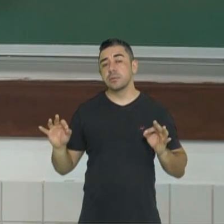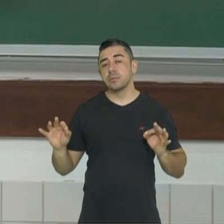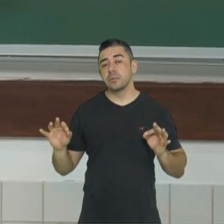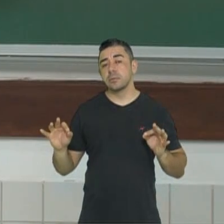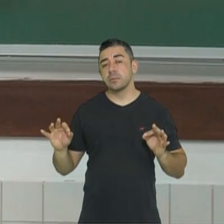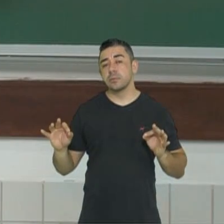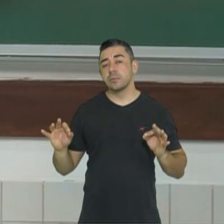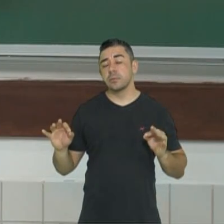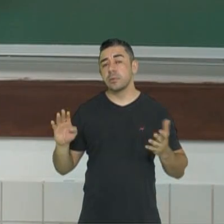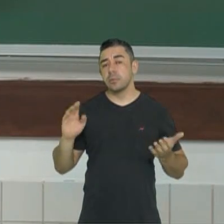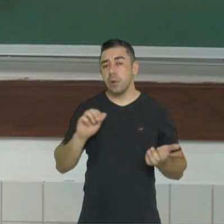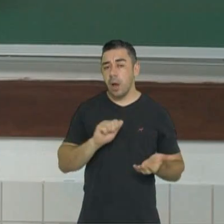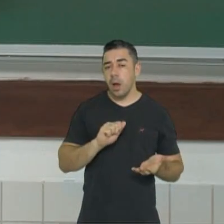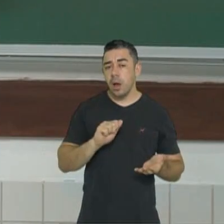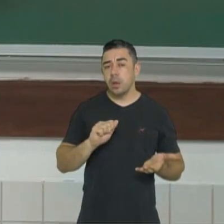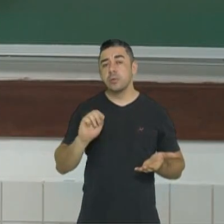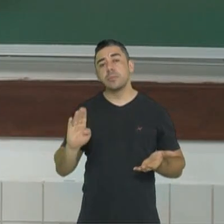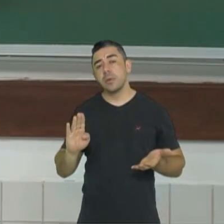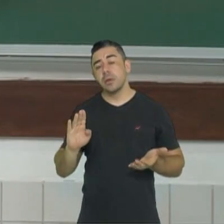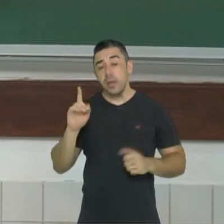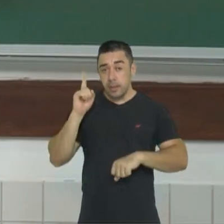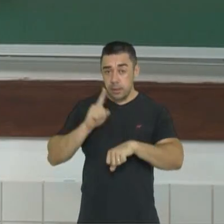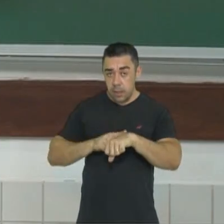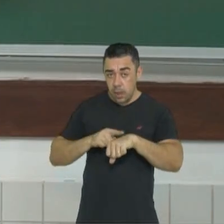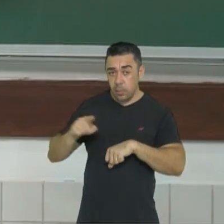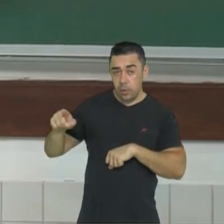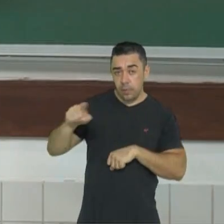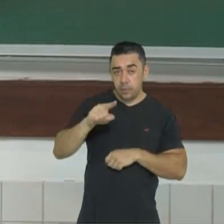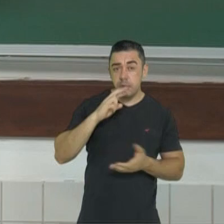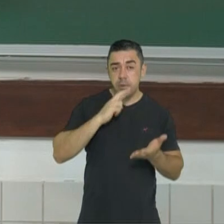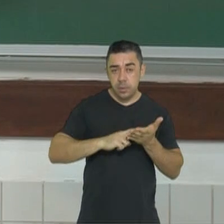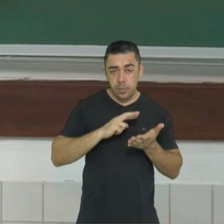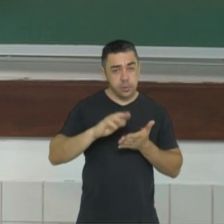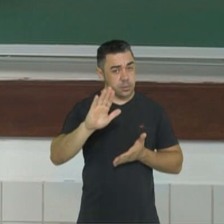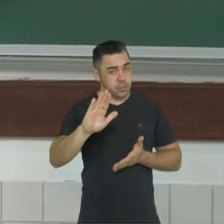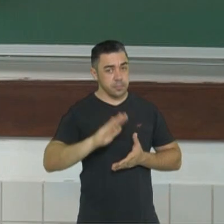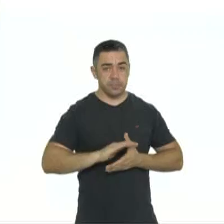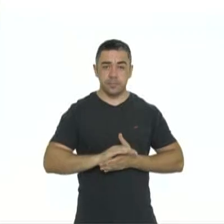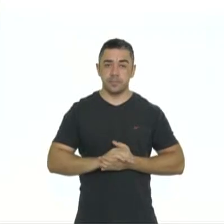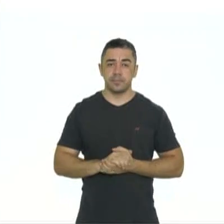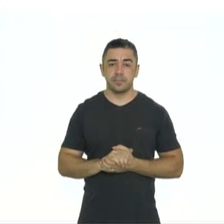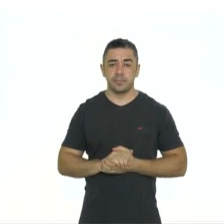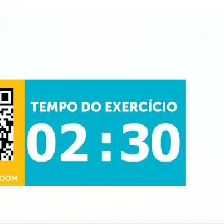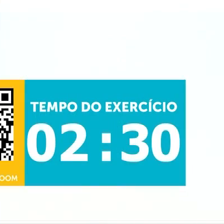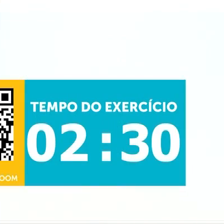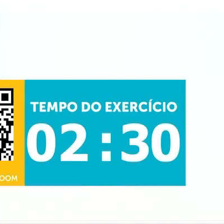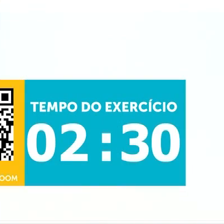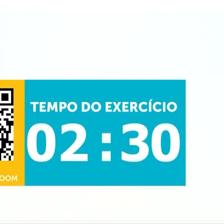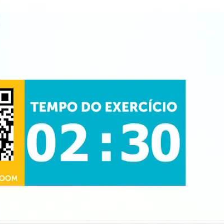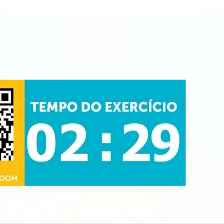houve um b eu vou dar um e para vocês a chover e eu já volta